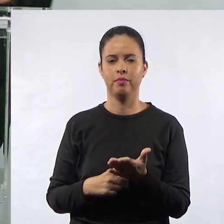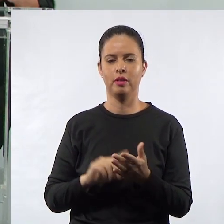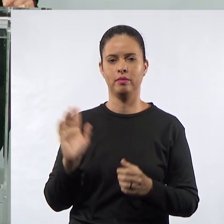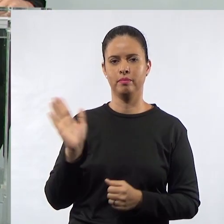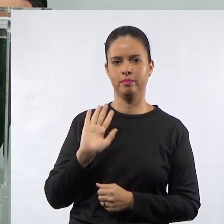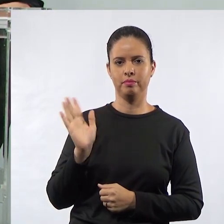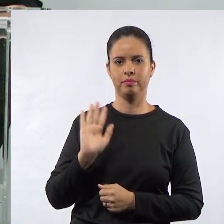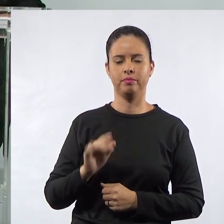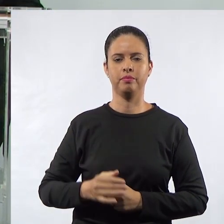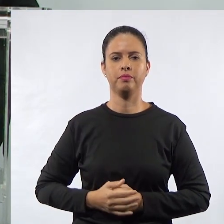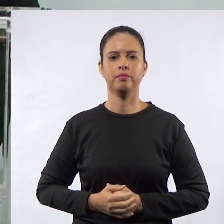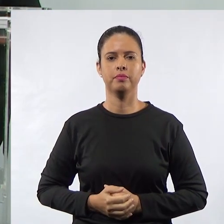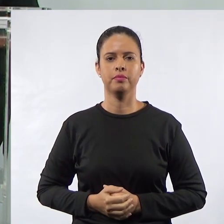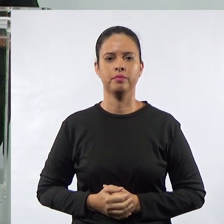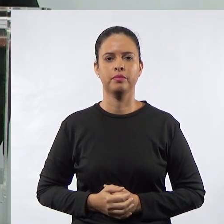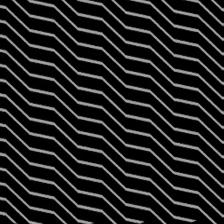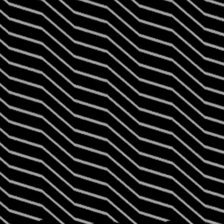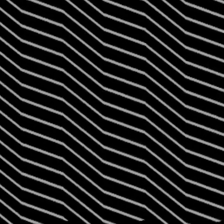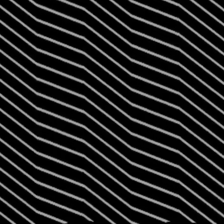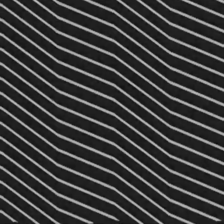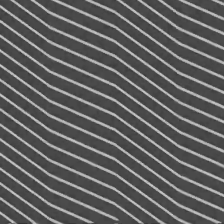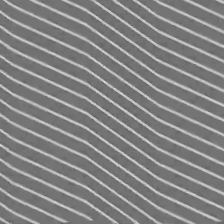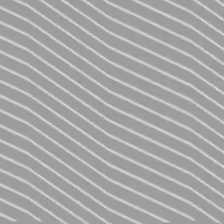com você na nossa próxima aula. Até mais!